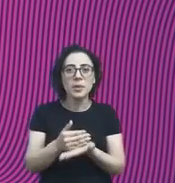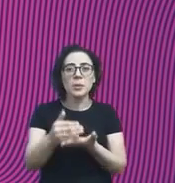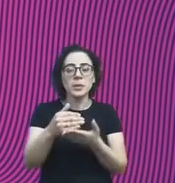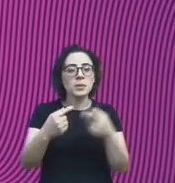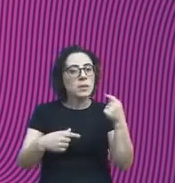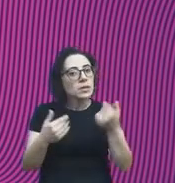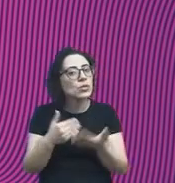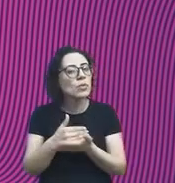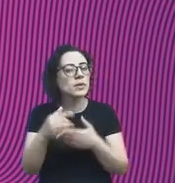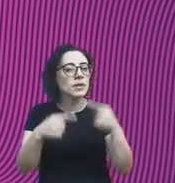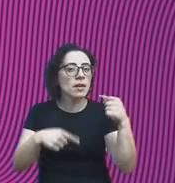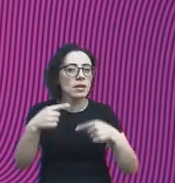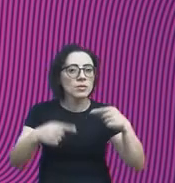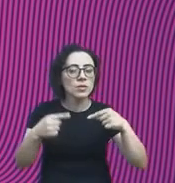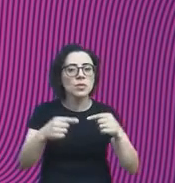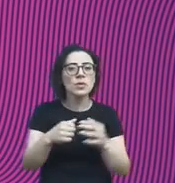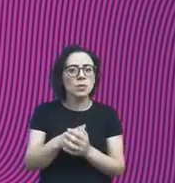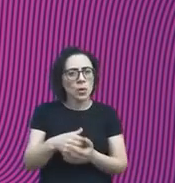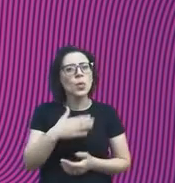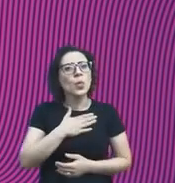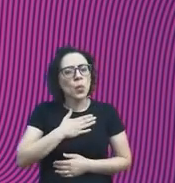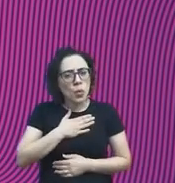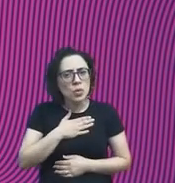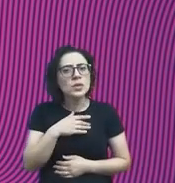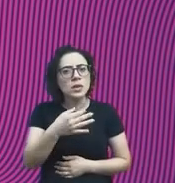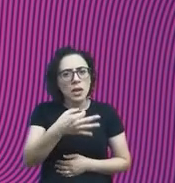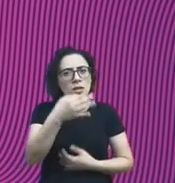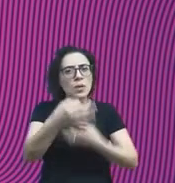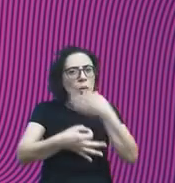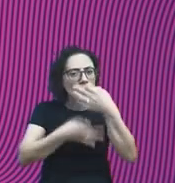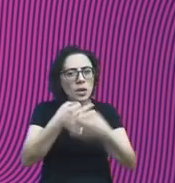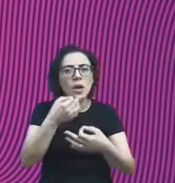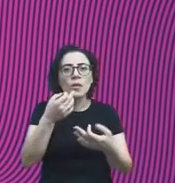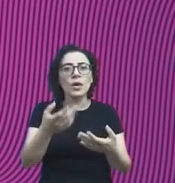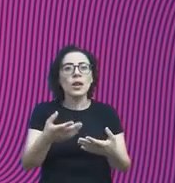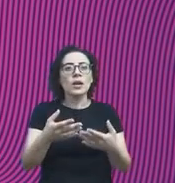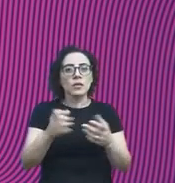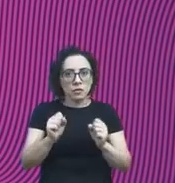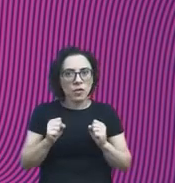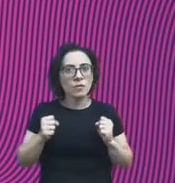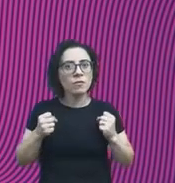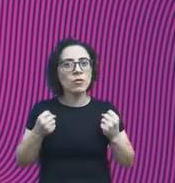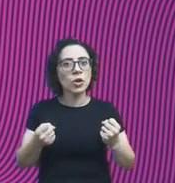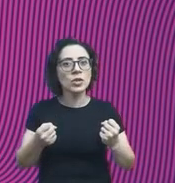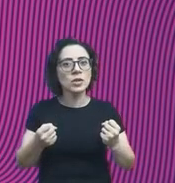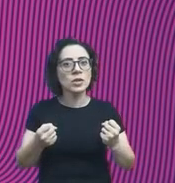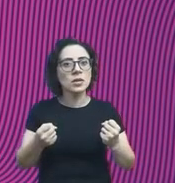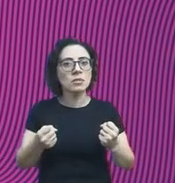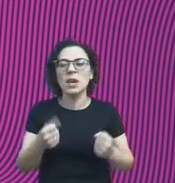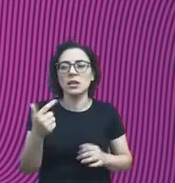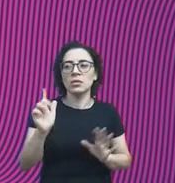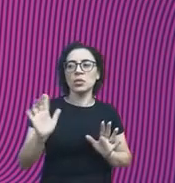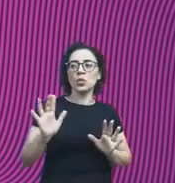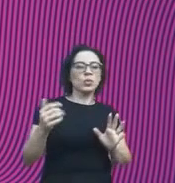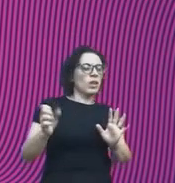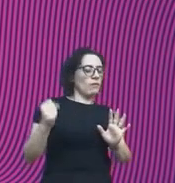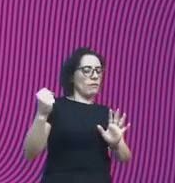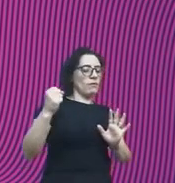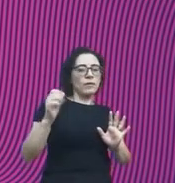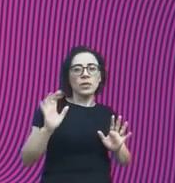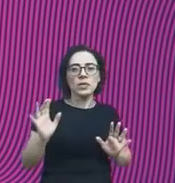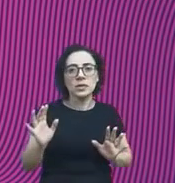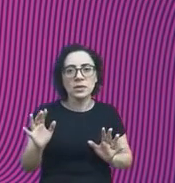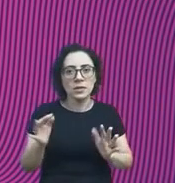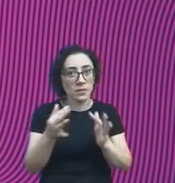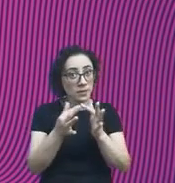muito do comentário, o setor de saúde faz força para não ter força, né? Essa é uma frase forte. A gente vive